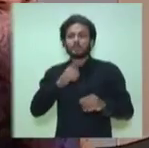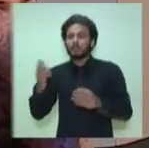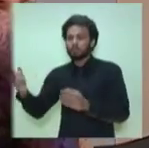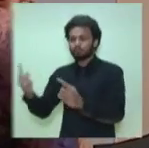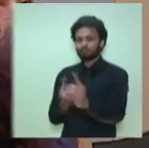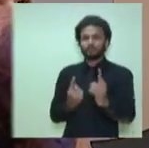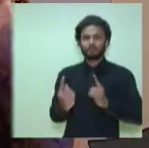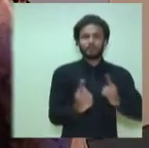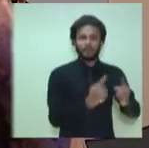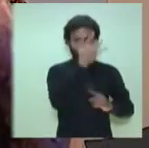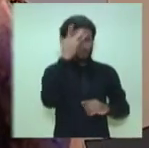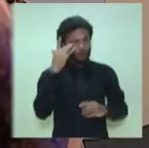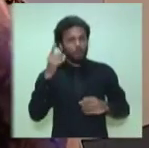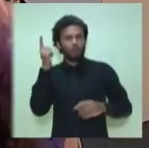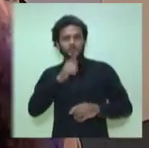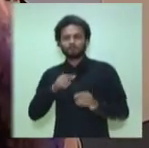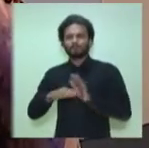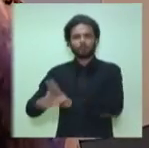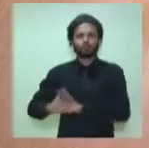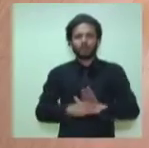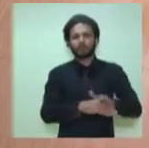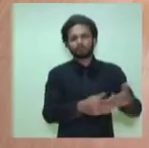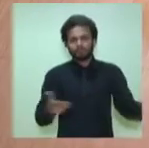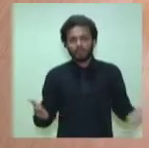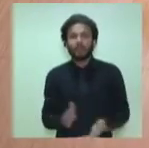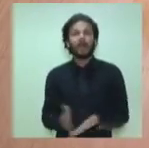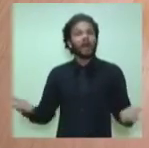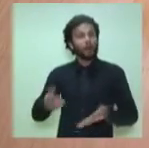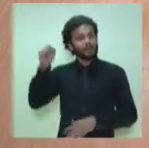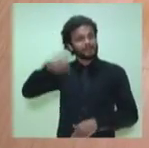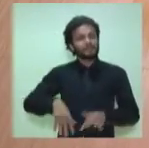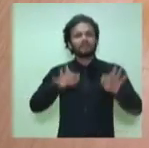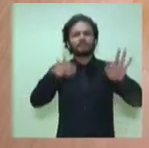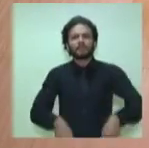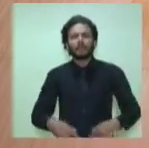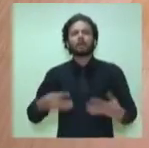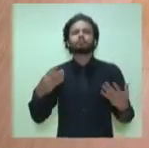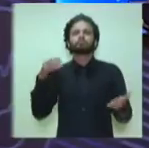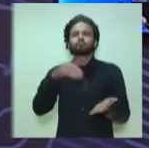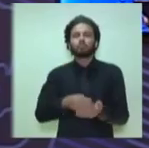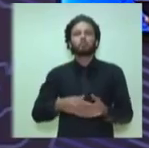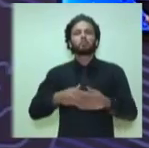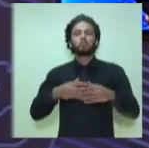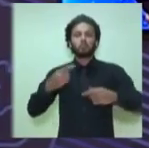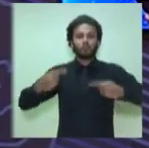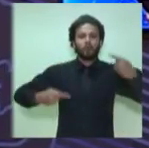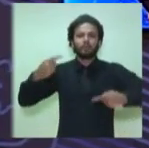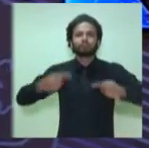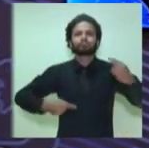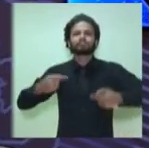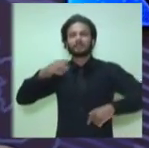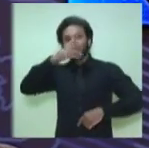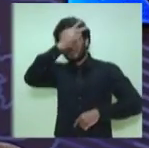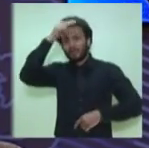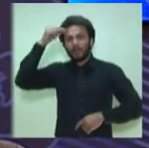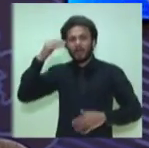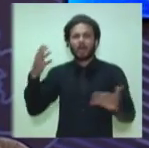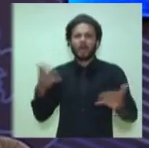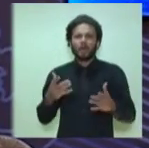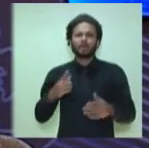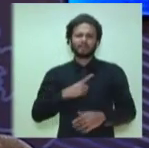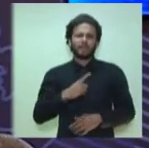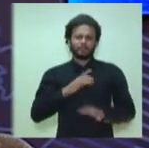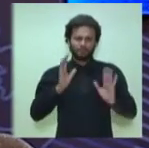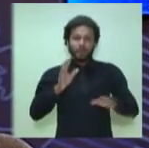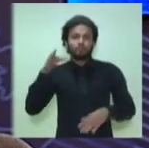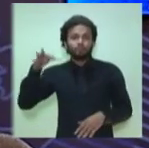mais próximo dessas pessoas. Obrigado. Agora sim, nós encerramos este penúltimo bloco do debate. Nós estamos nos Trending Topics